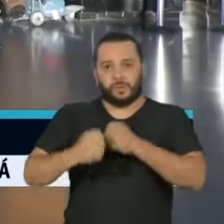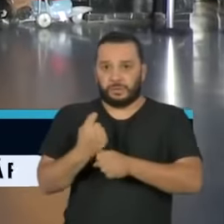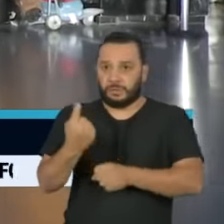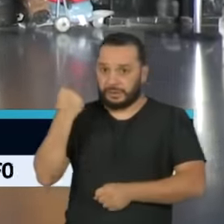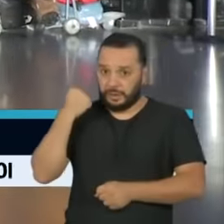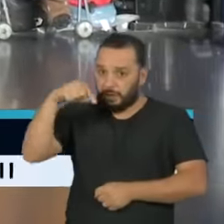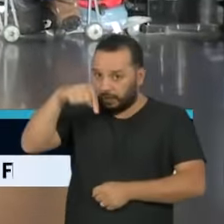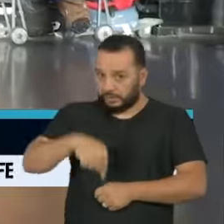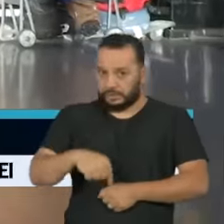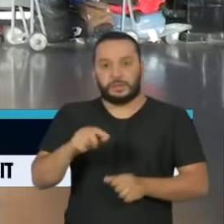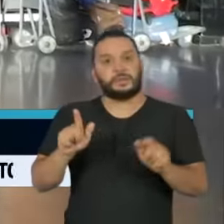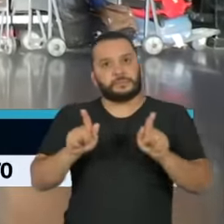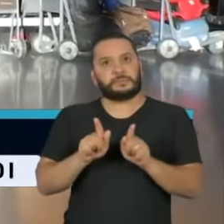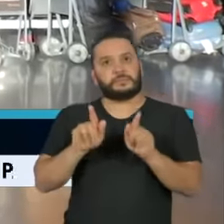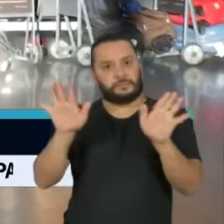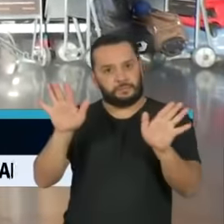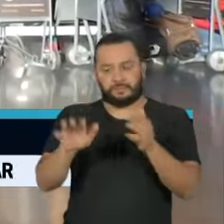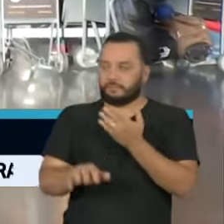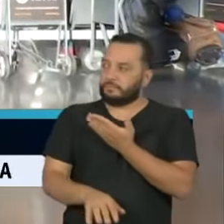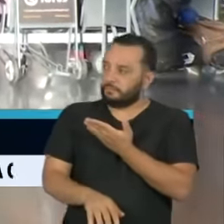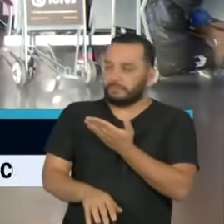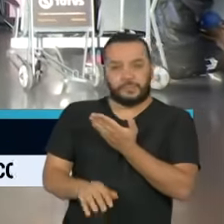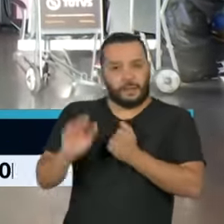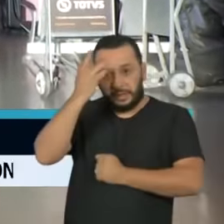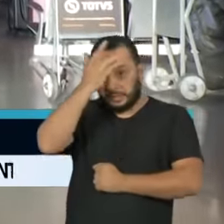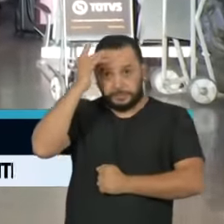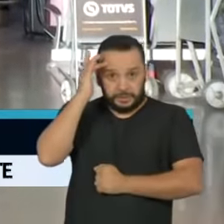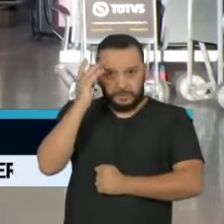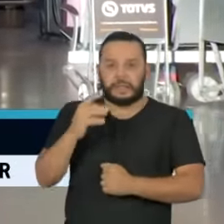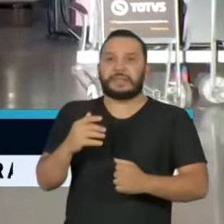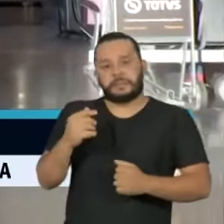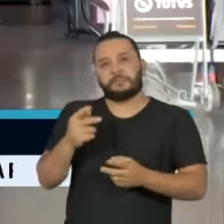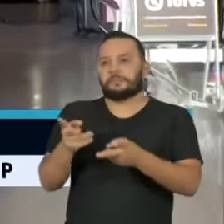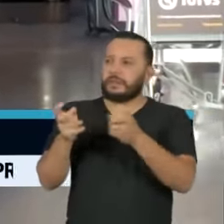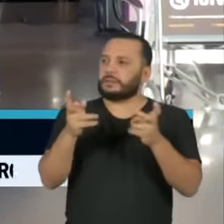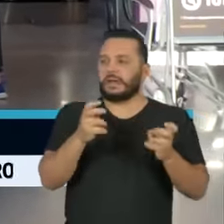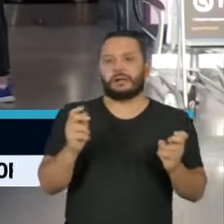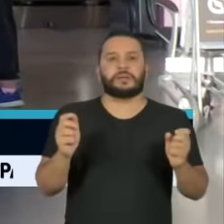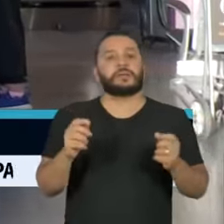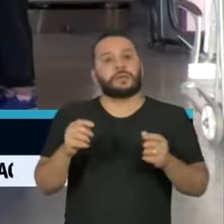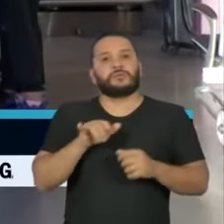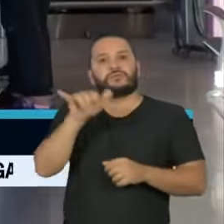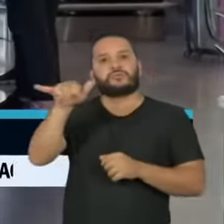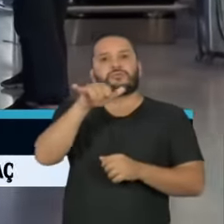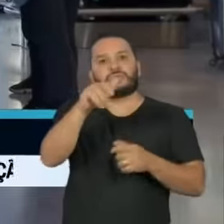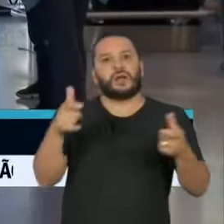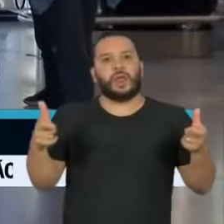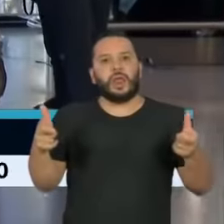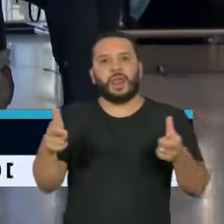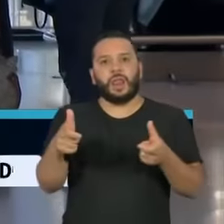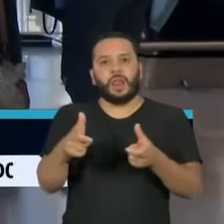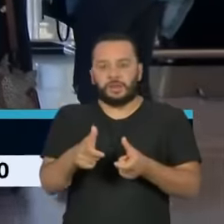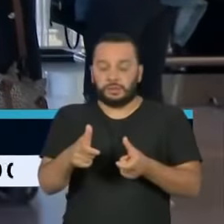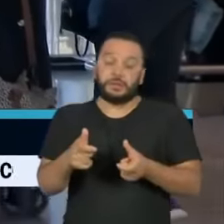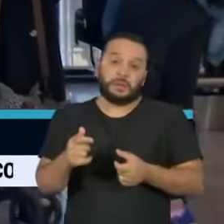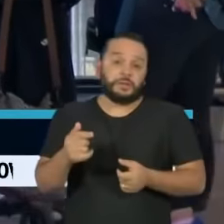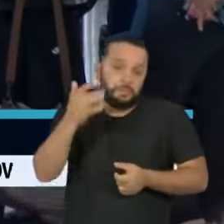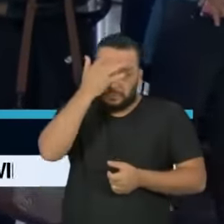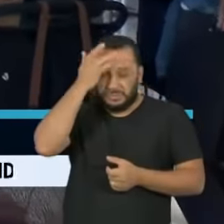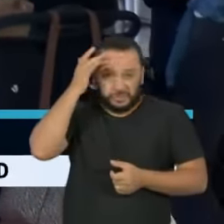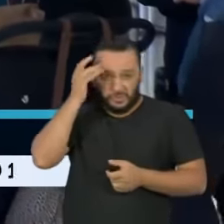Aeroporto Internacional de São Paulo, em Guarulhos, passageiros sentem a redução no número de voos. A queda na oferta fez com que muita